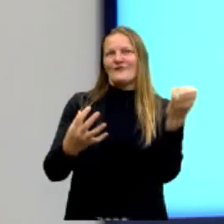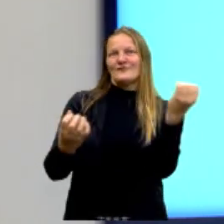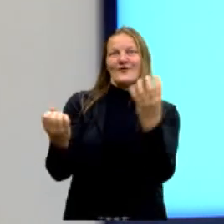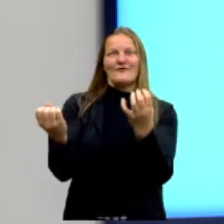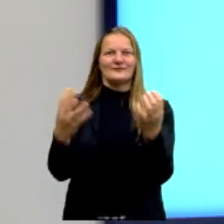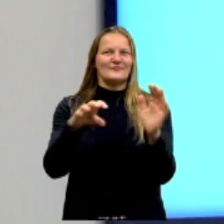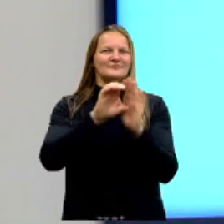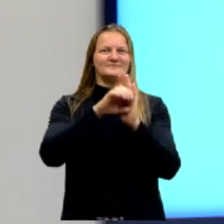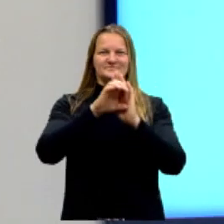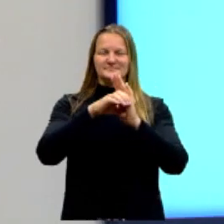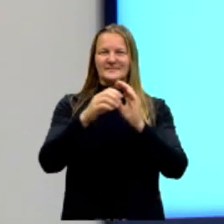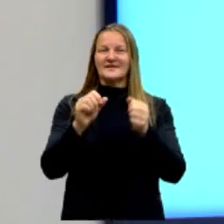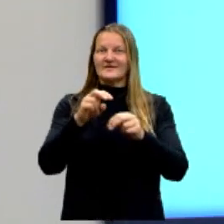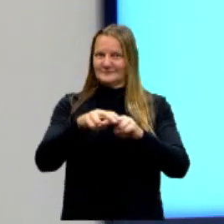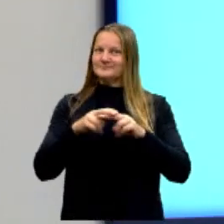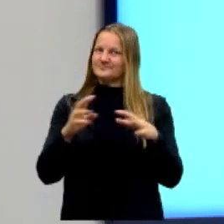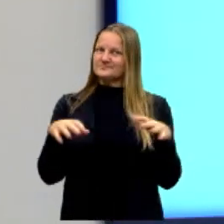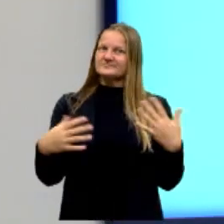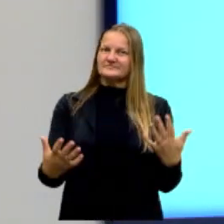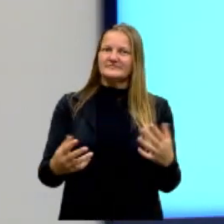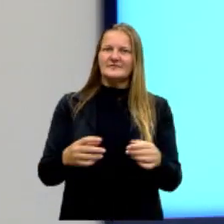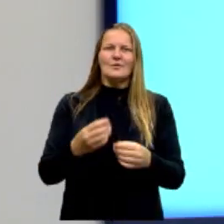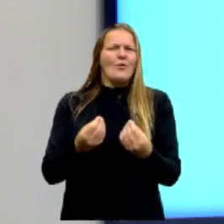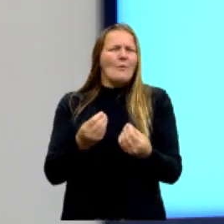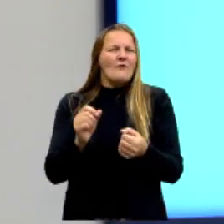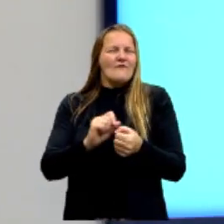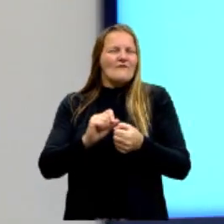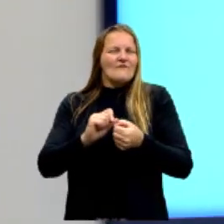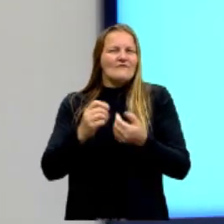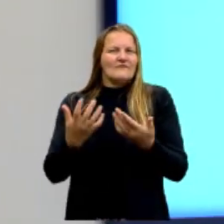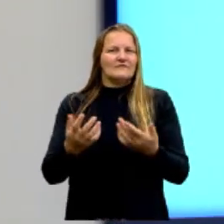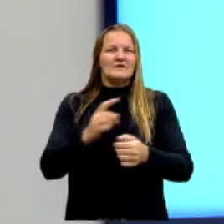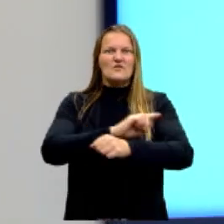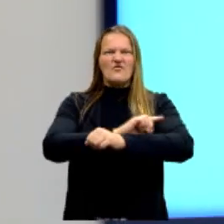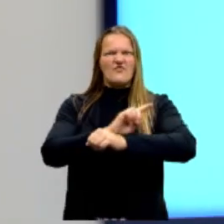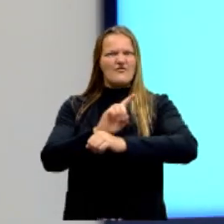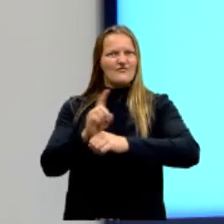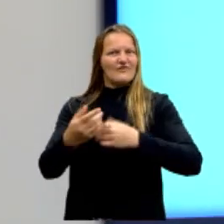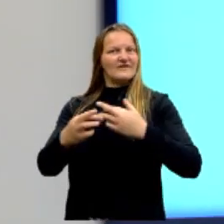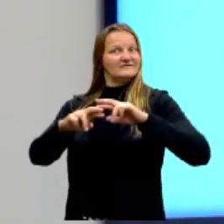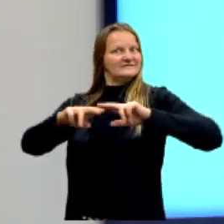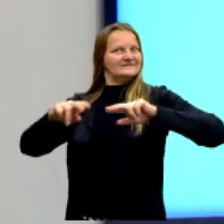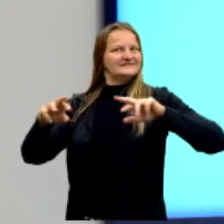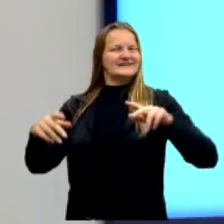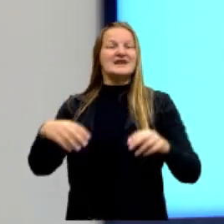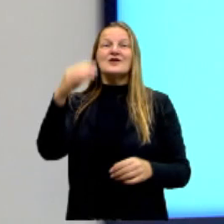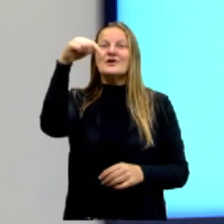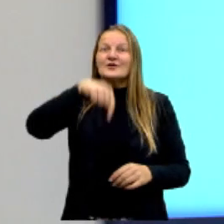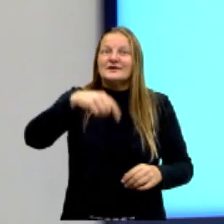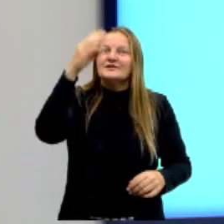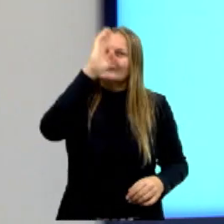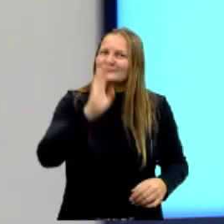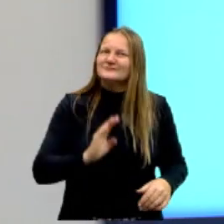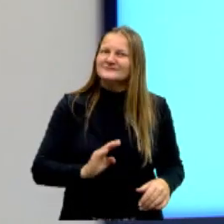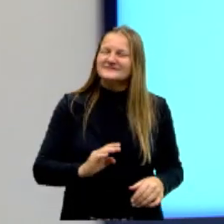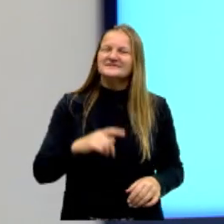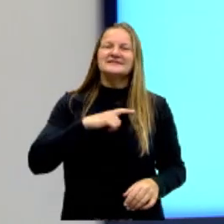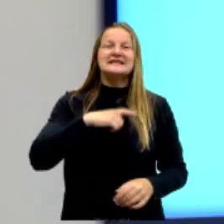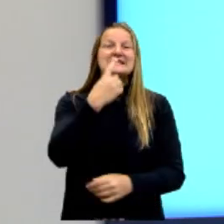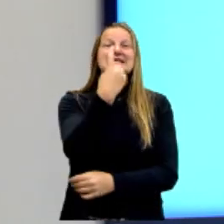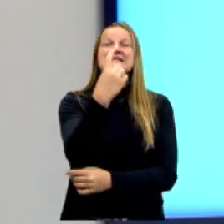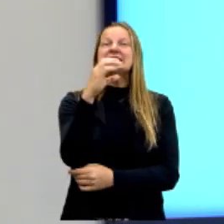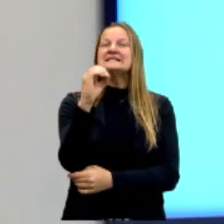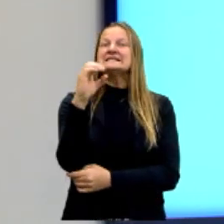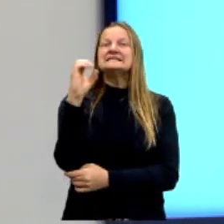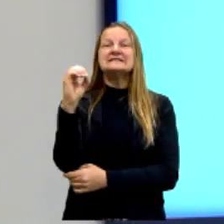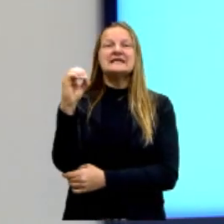conceitos como por exemplo da velocidade e no Brasil os 100